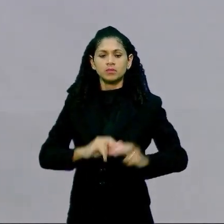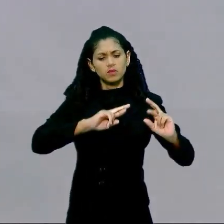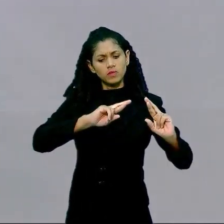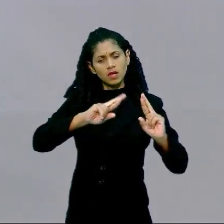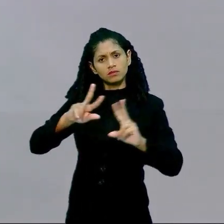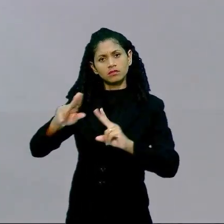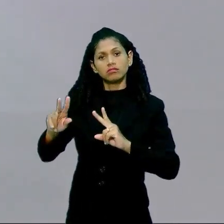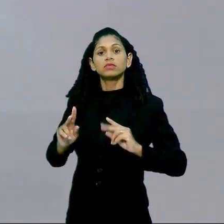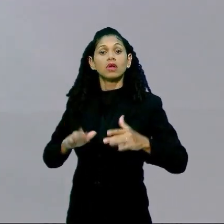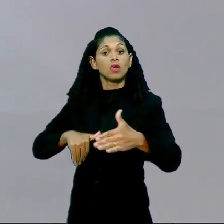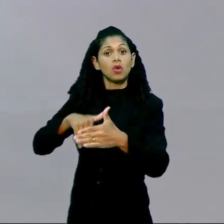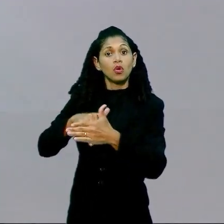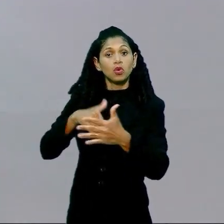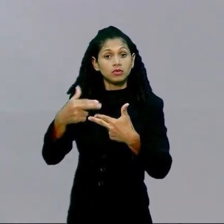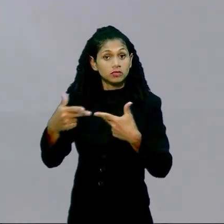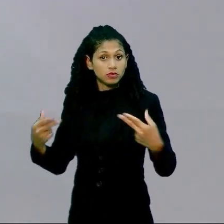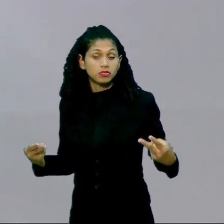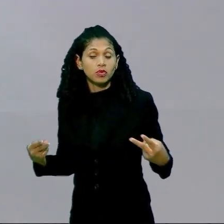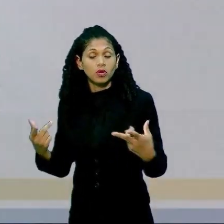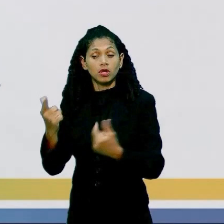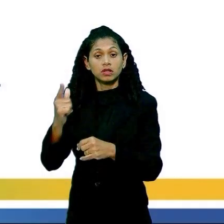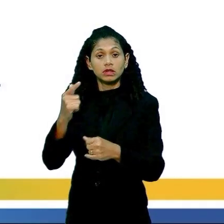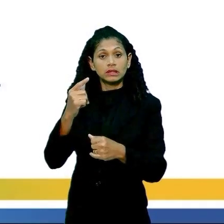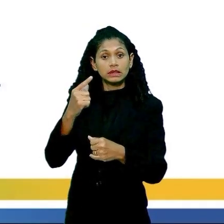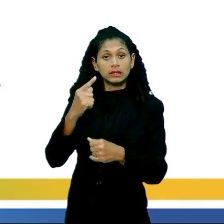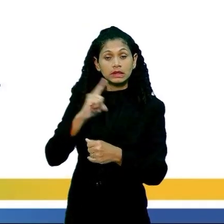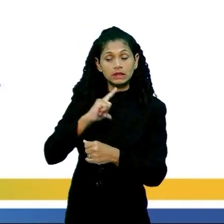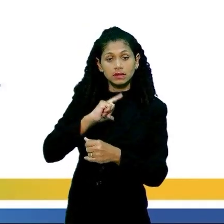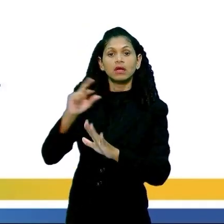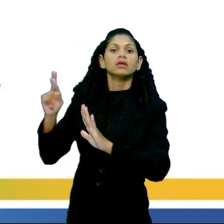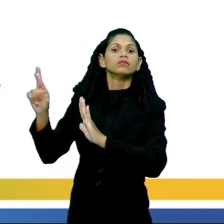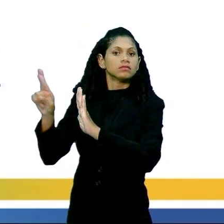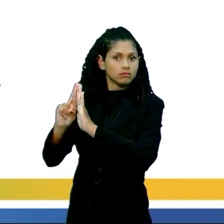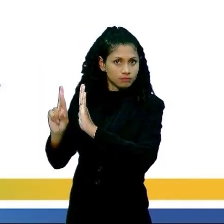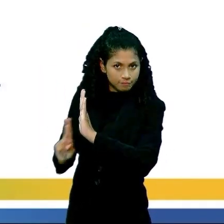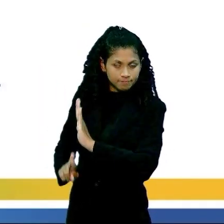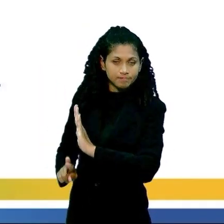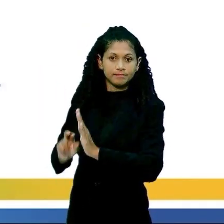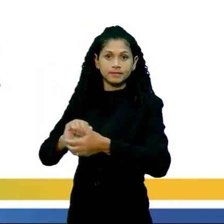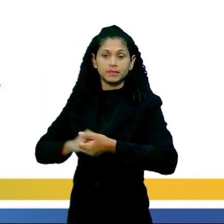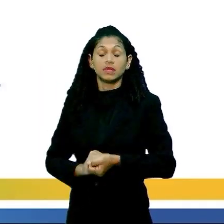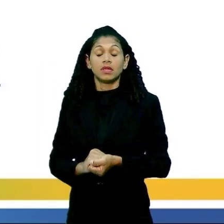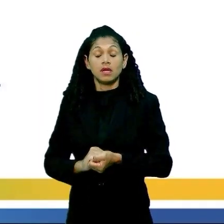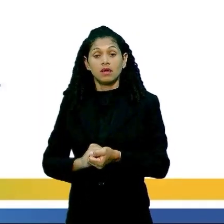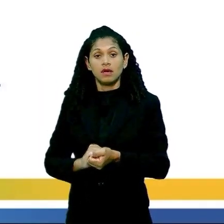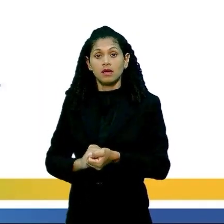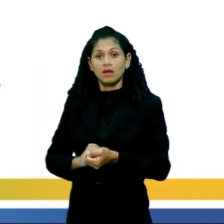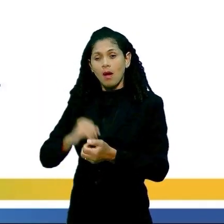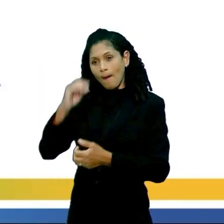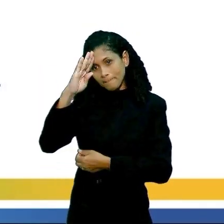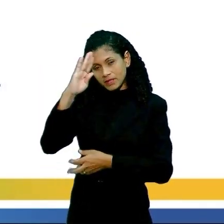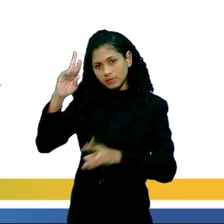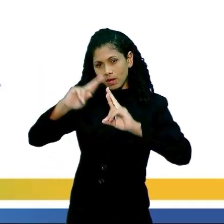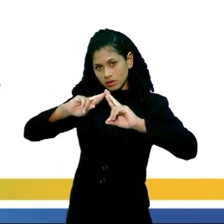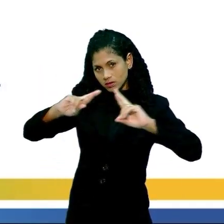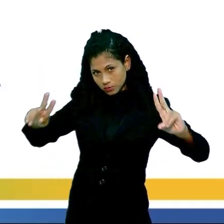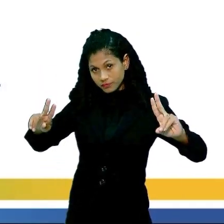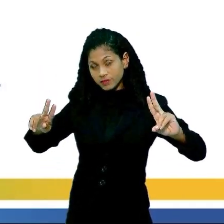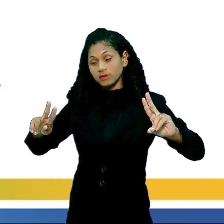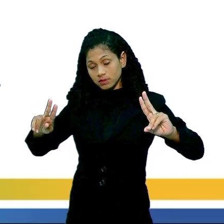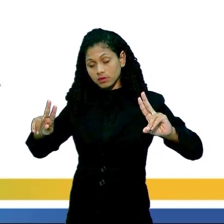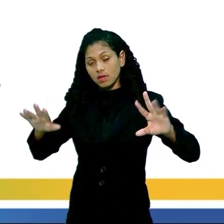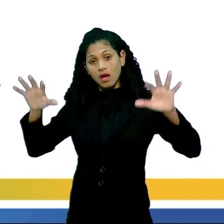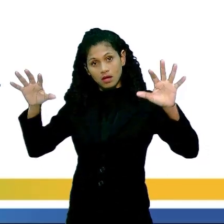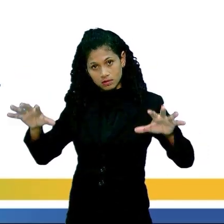um esporte que tem uma regulamentação. Mas, de forma geral, essa é a principal compreensão acerca dos jogos e brincadeiras. Dentro dela está